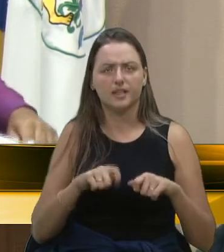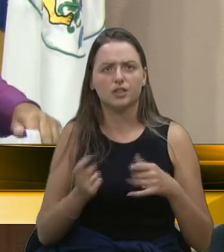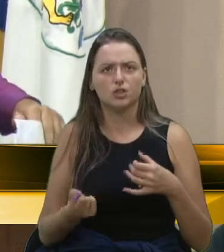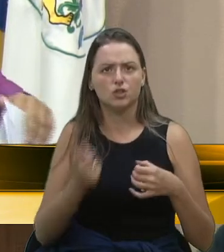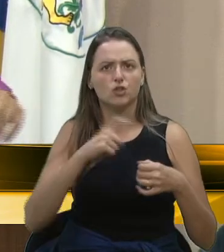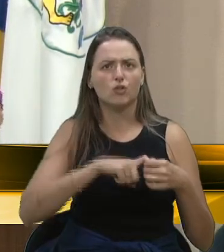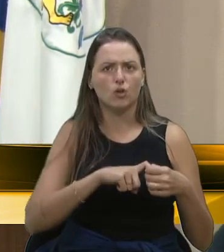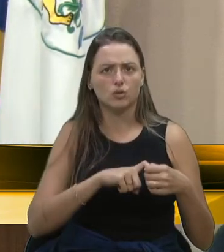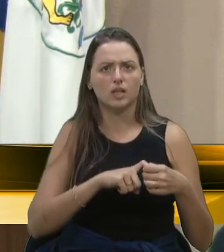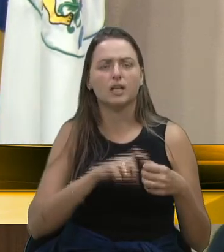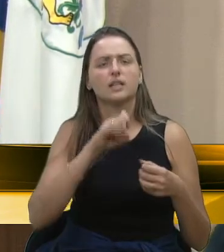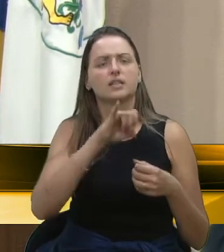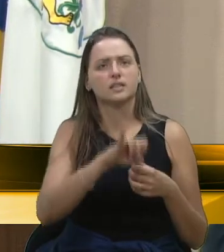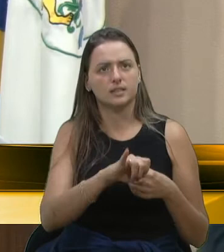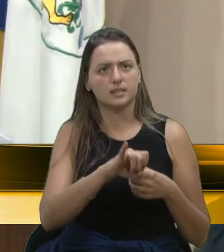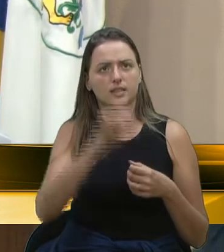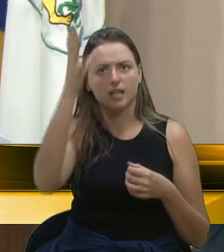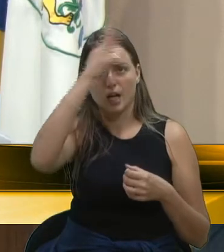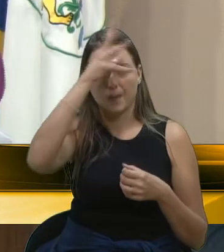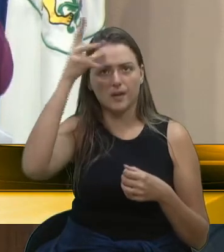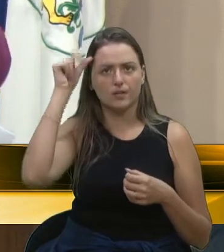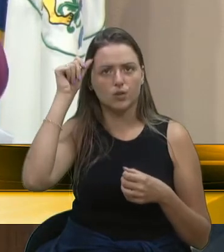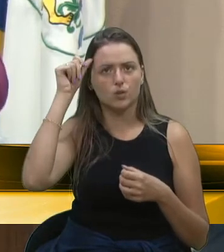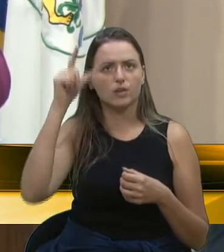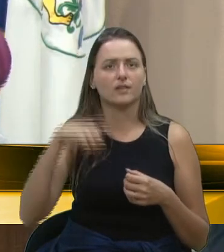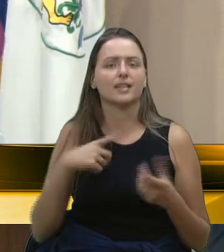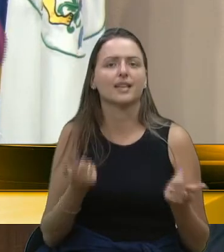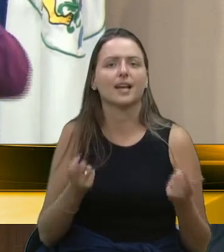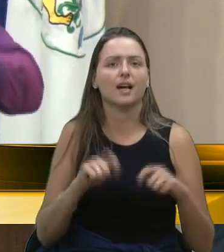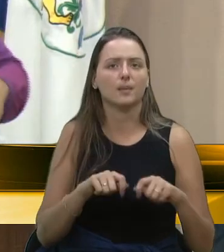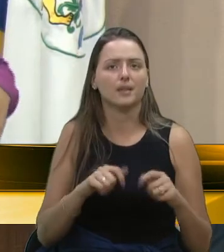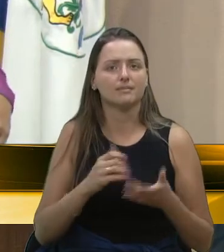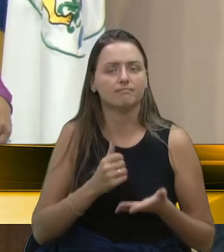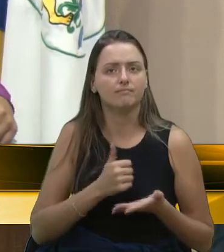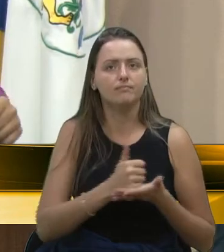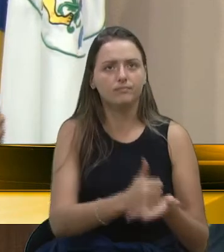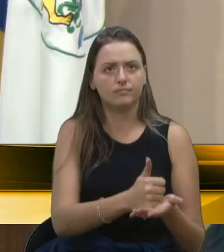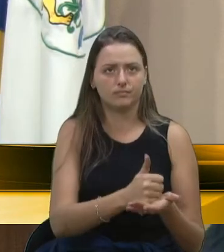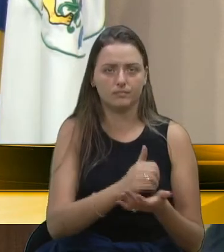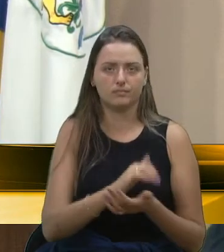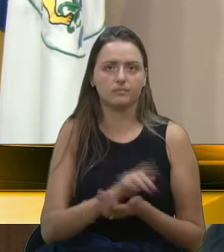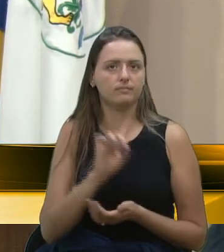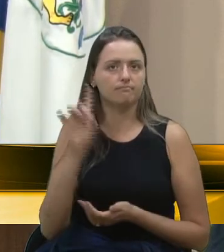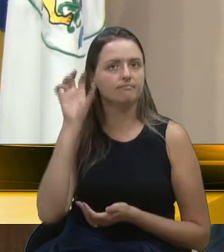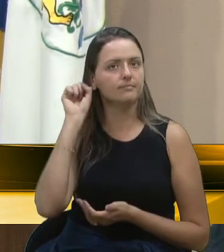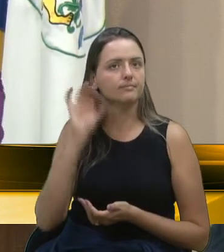se a mantenedora vai dar conta das necessidades para os